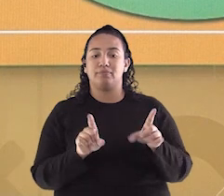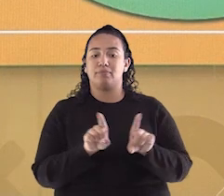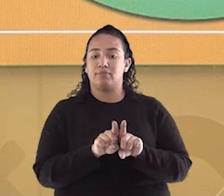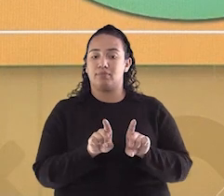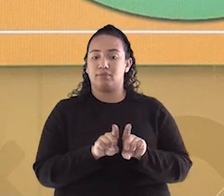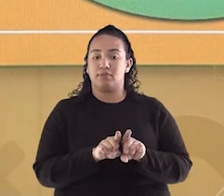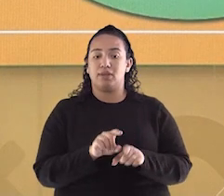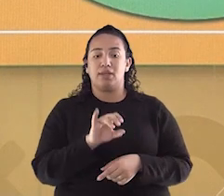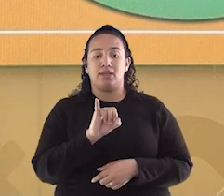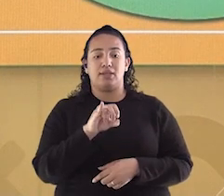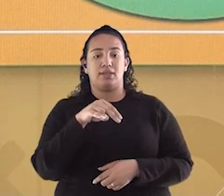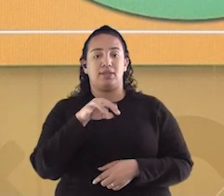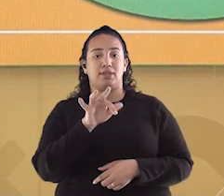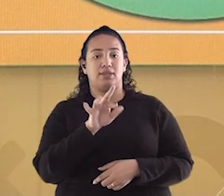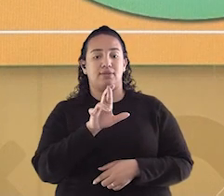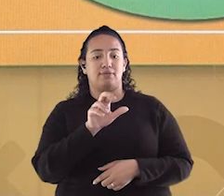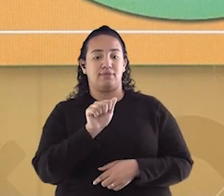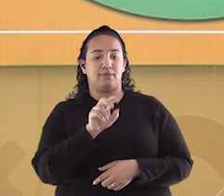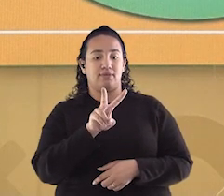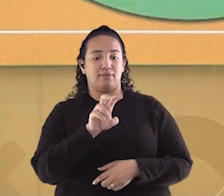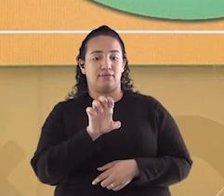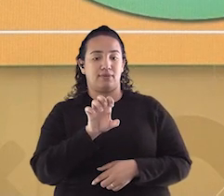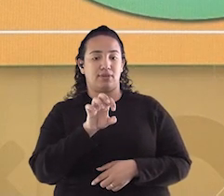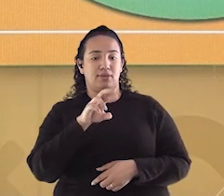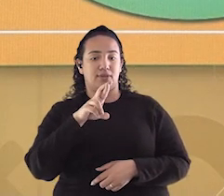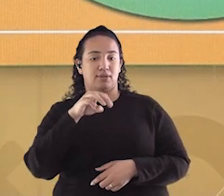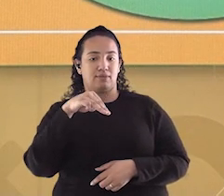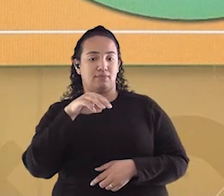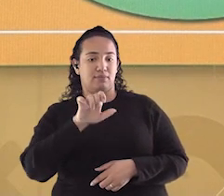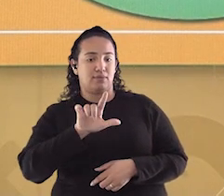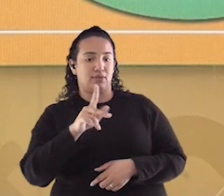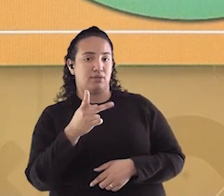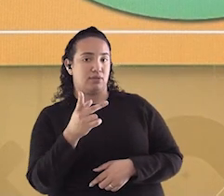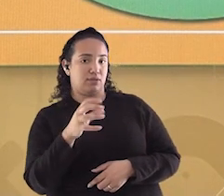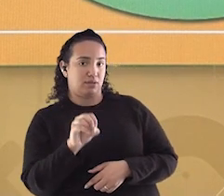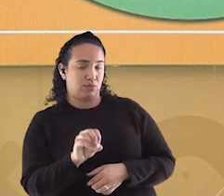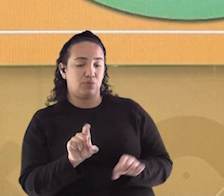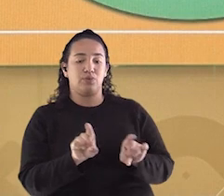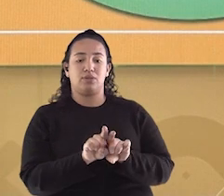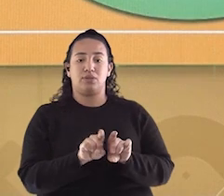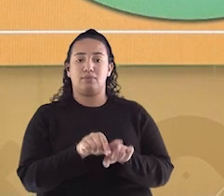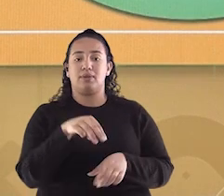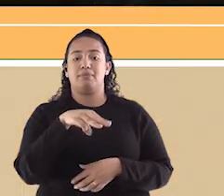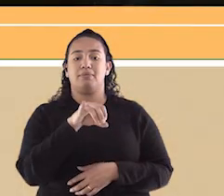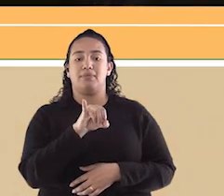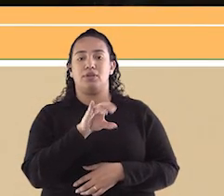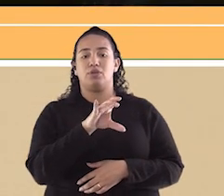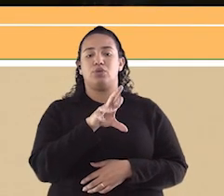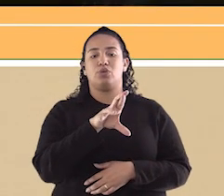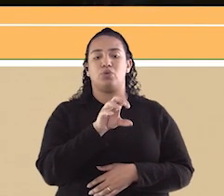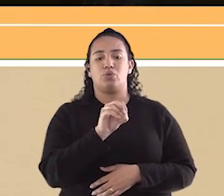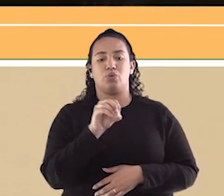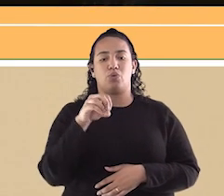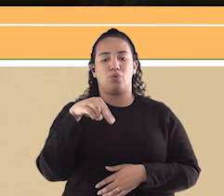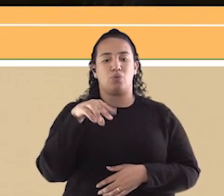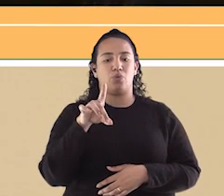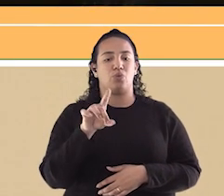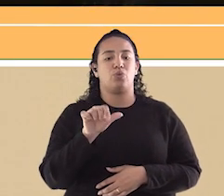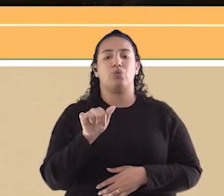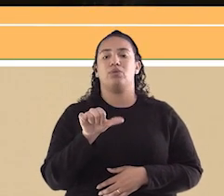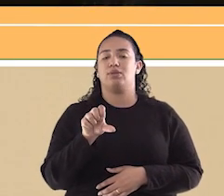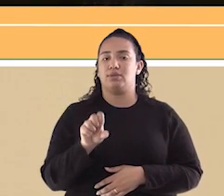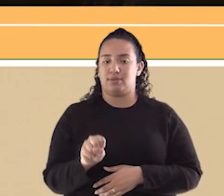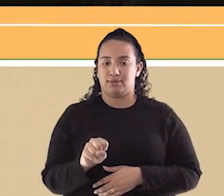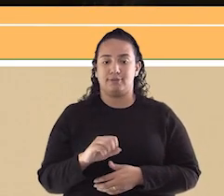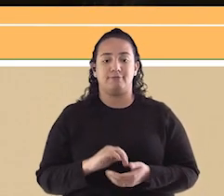também o infravermelho de um controle remoto e temos as micro-ondas do aparelho de micro-ondas. E todas essas são